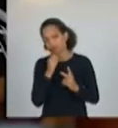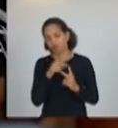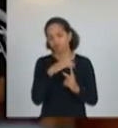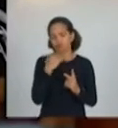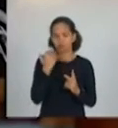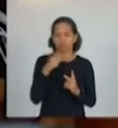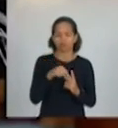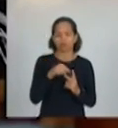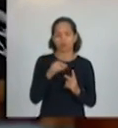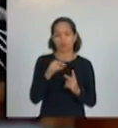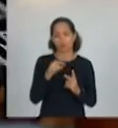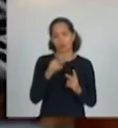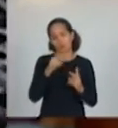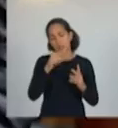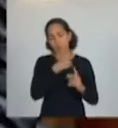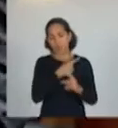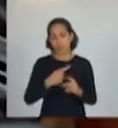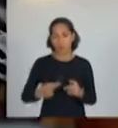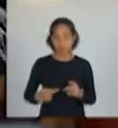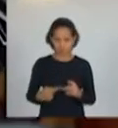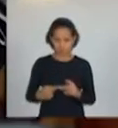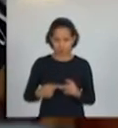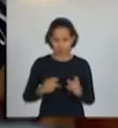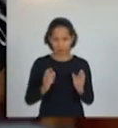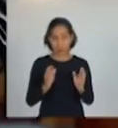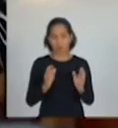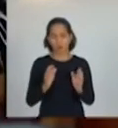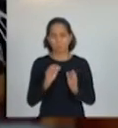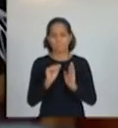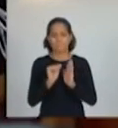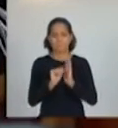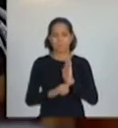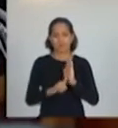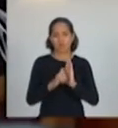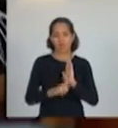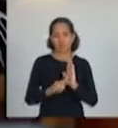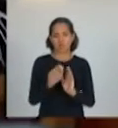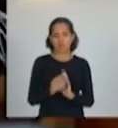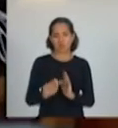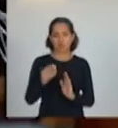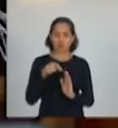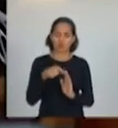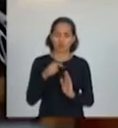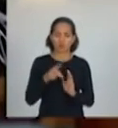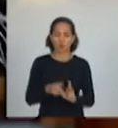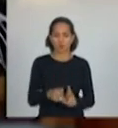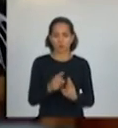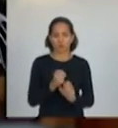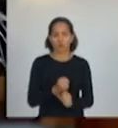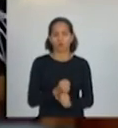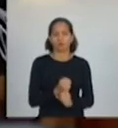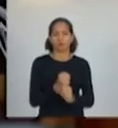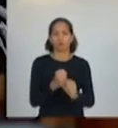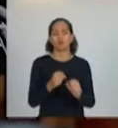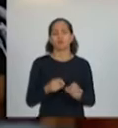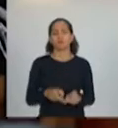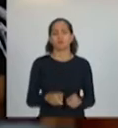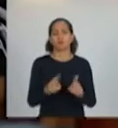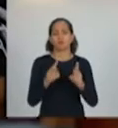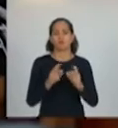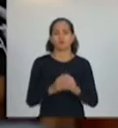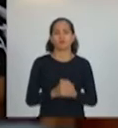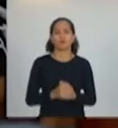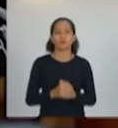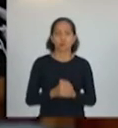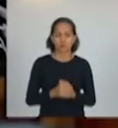Federação Estadual das Associações Pestalozzi, que encontra-se em recuperação da Covid-19. Com pesar